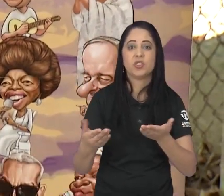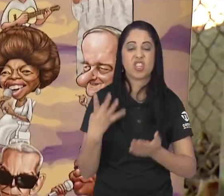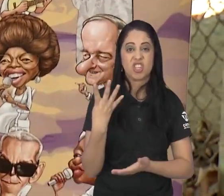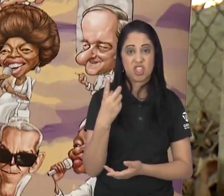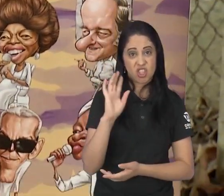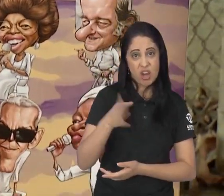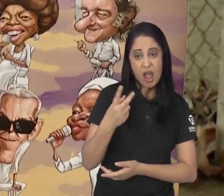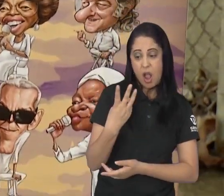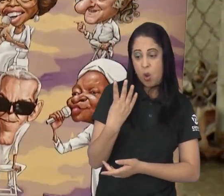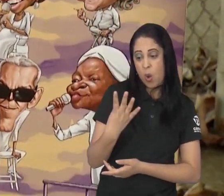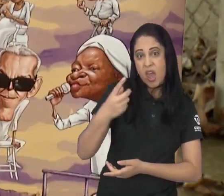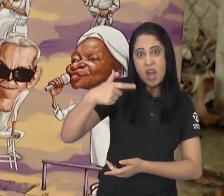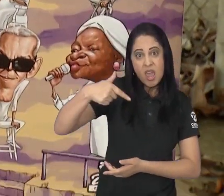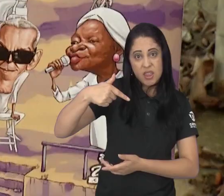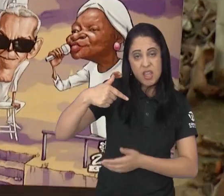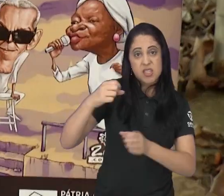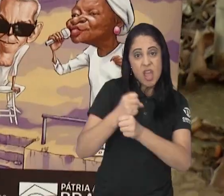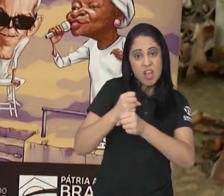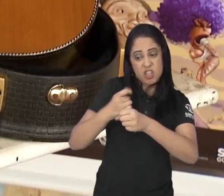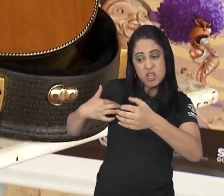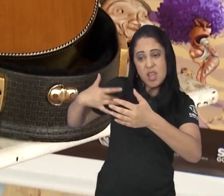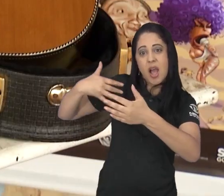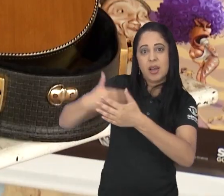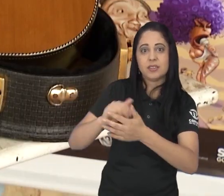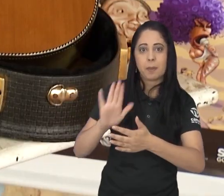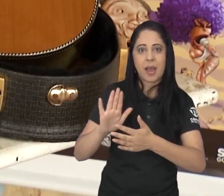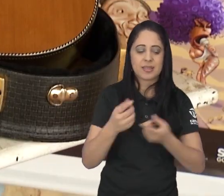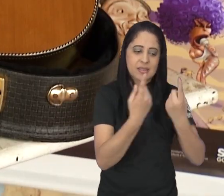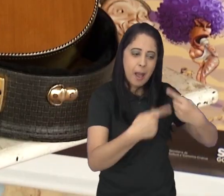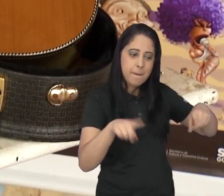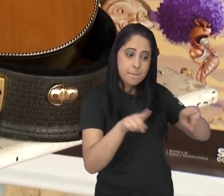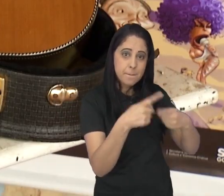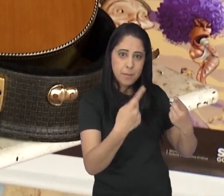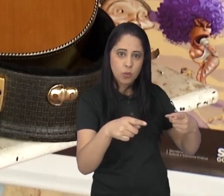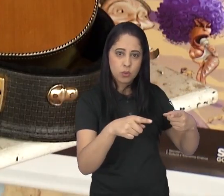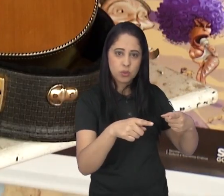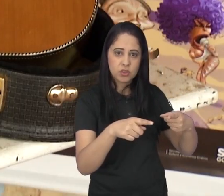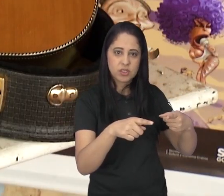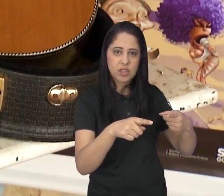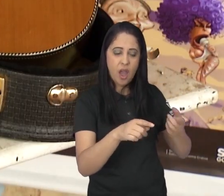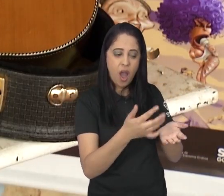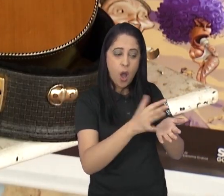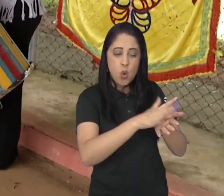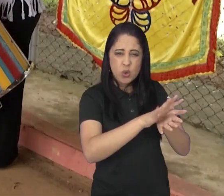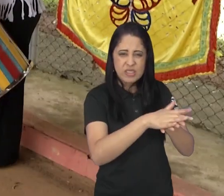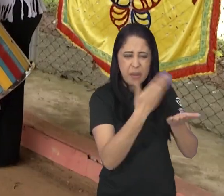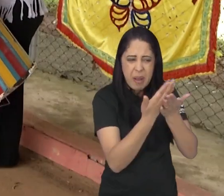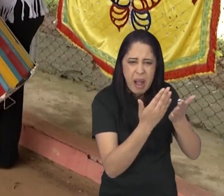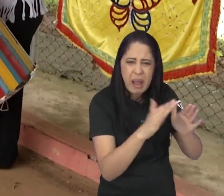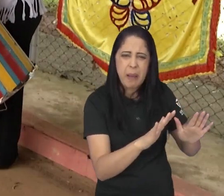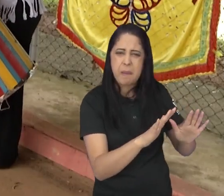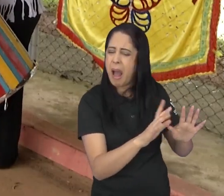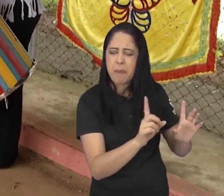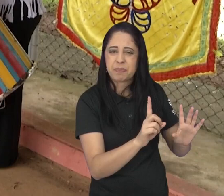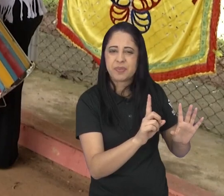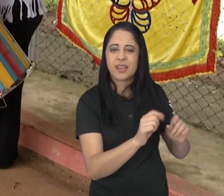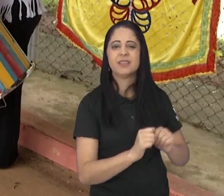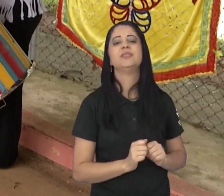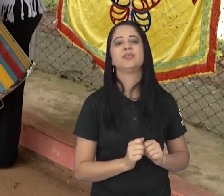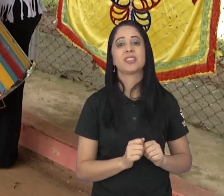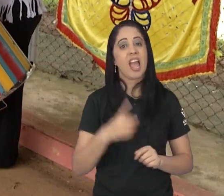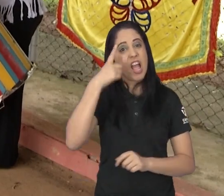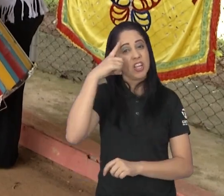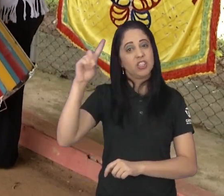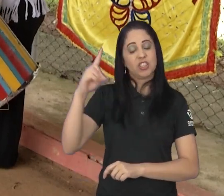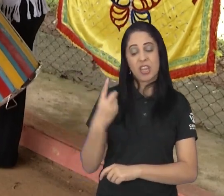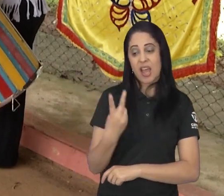se passaram 47 anos. Mas quando a canção foi criada, o samba já existia há pelo menos 7 décadas. E